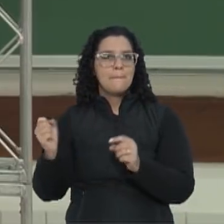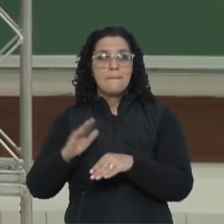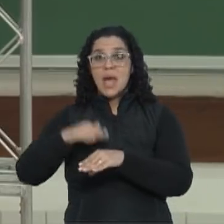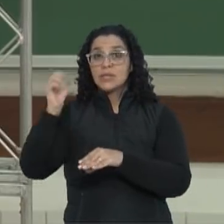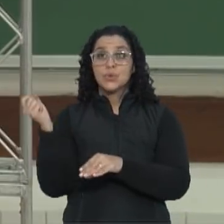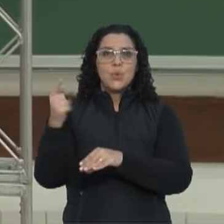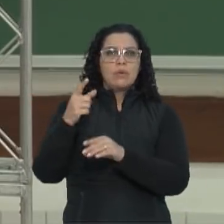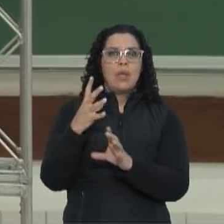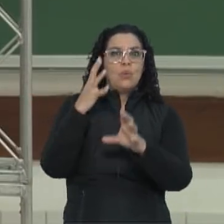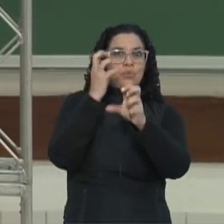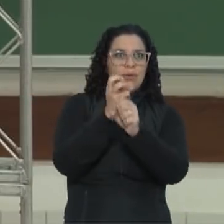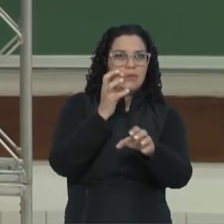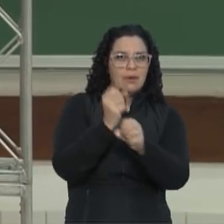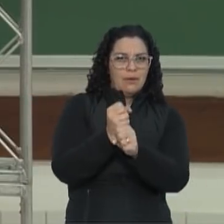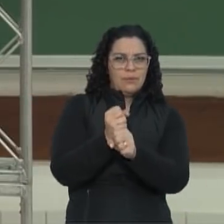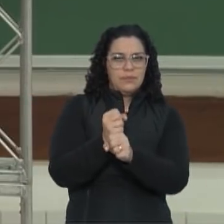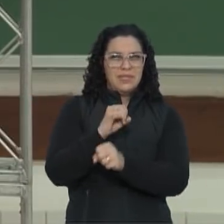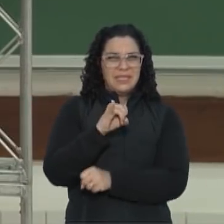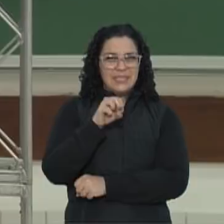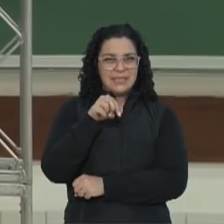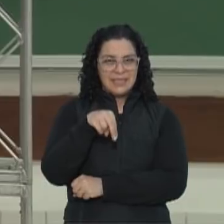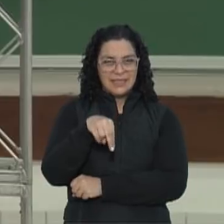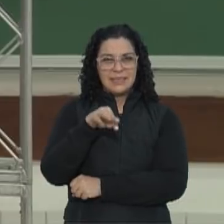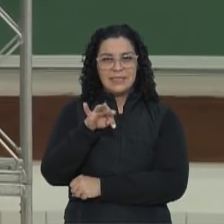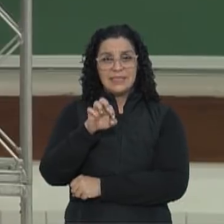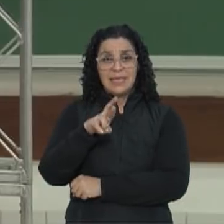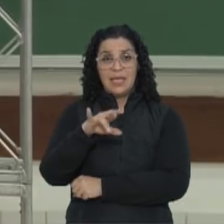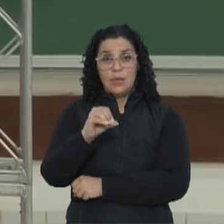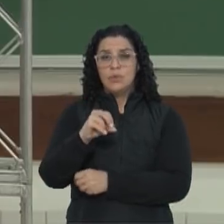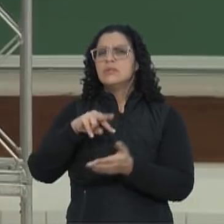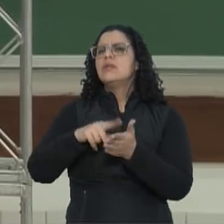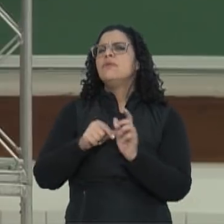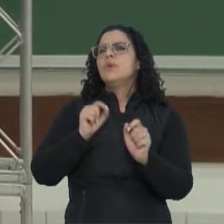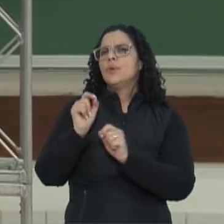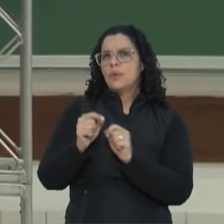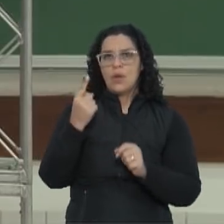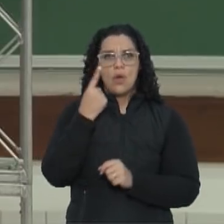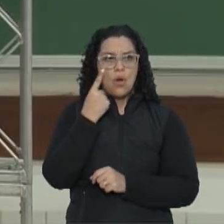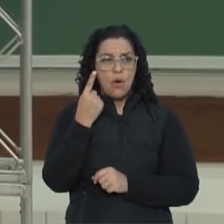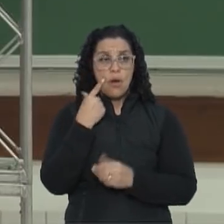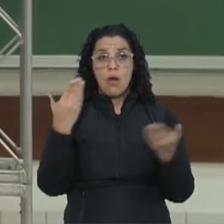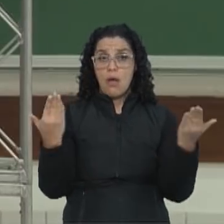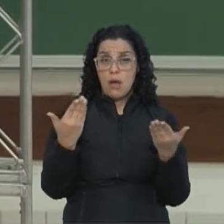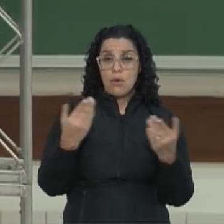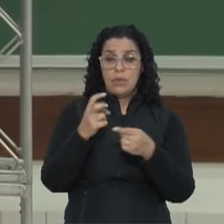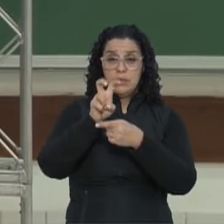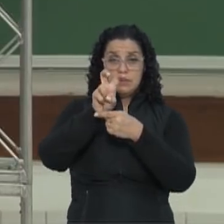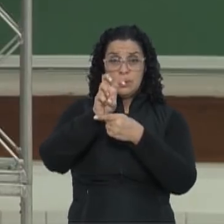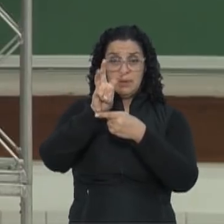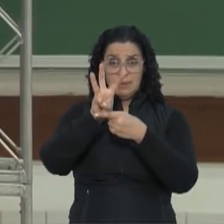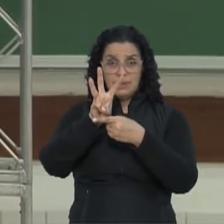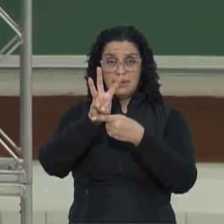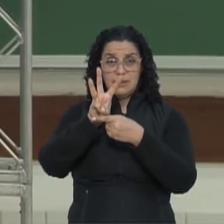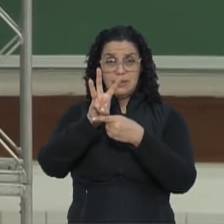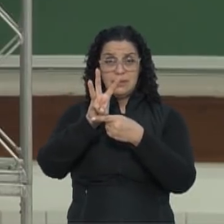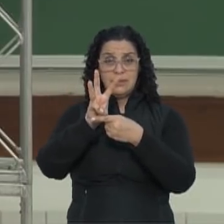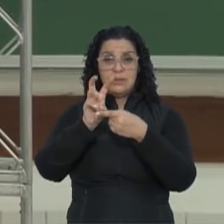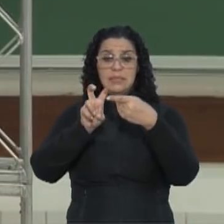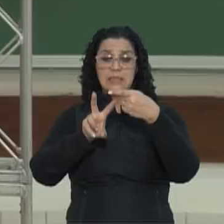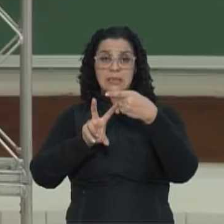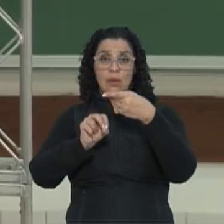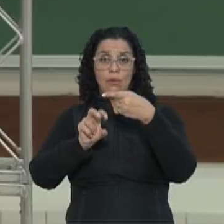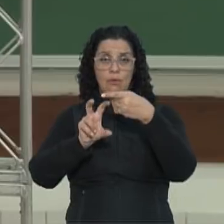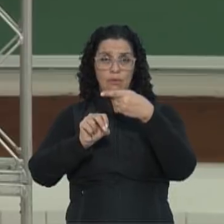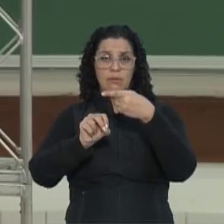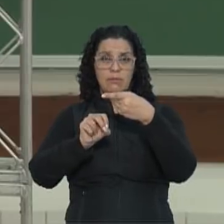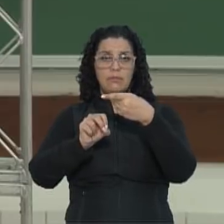ela representa o inteiro e mais alguns pedacinhos. Então, assim, ó, se eu pegar aqui 53